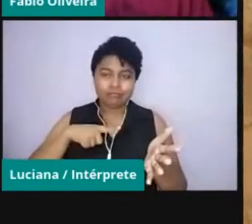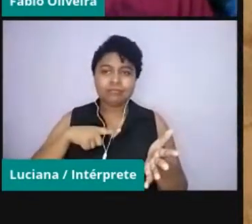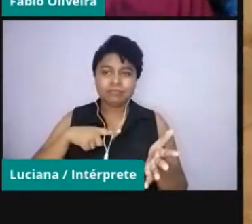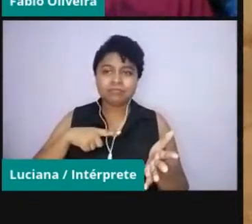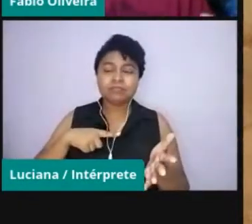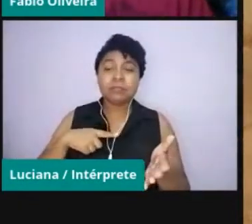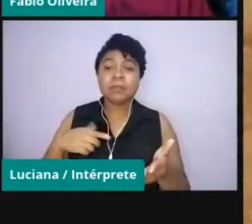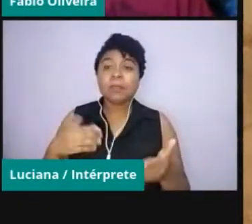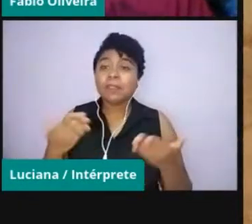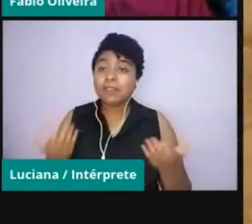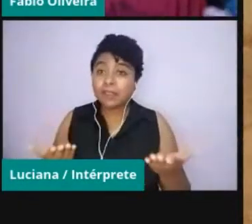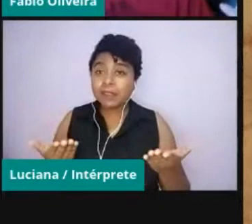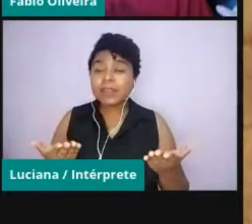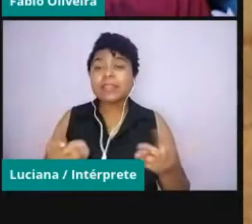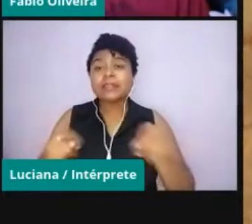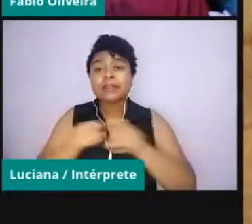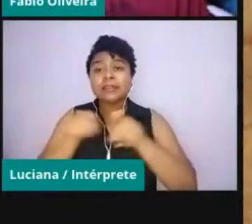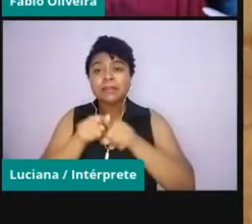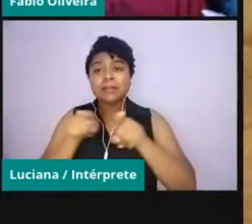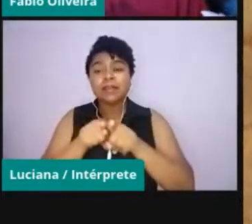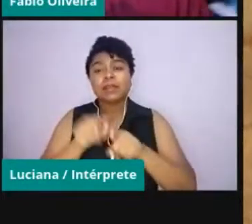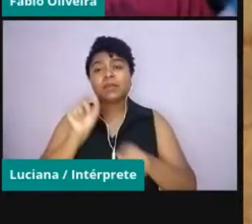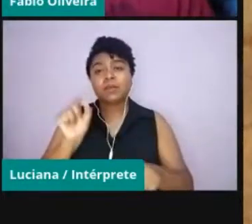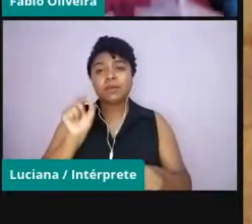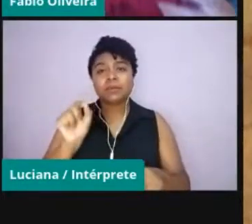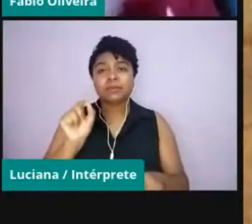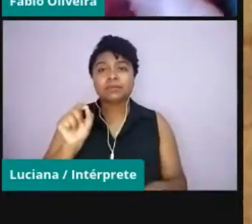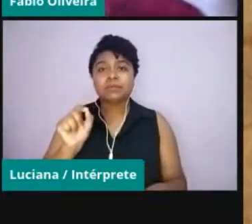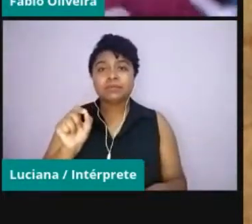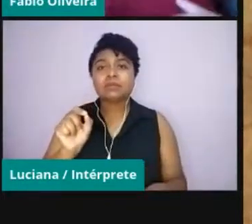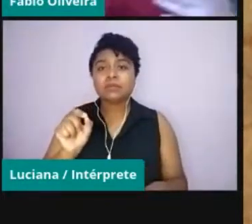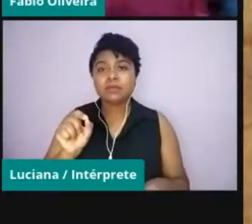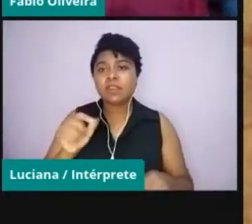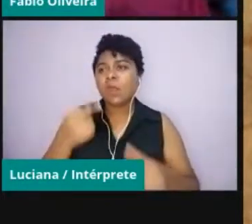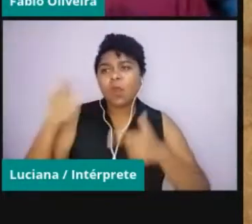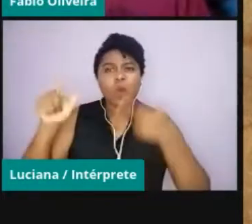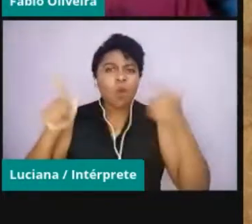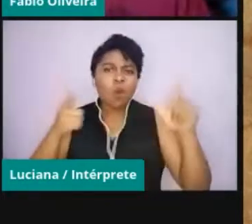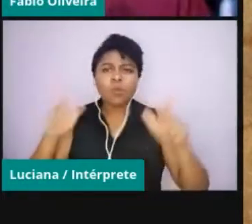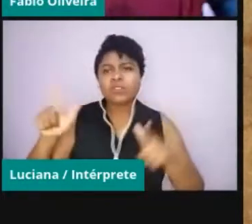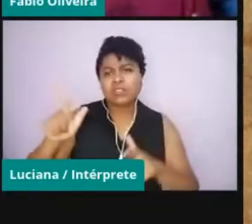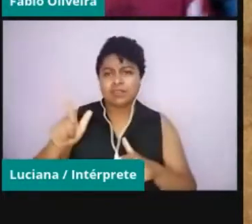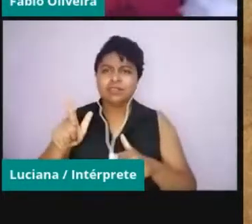conectassem, e trazer rotas